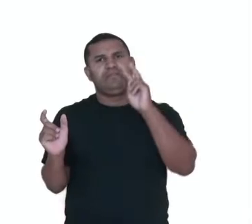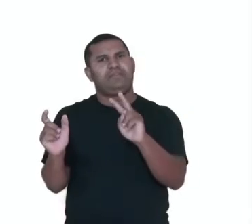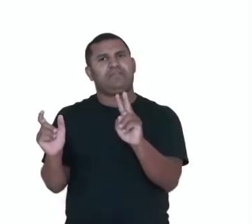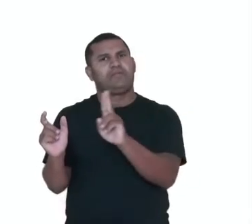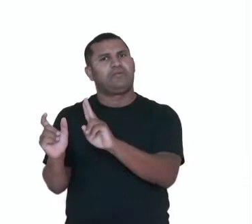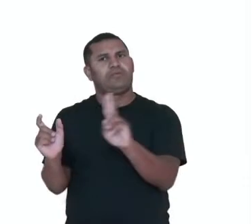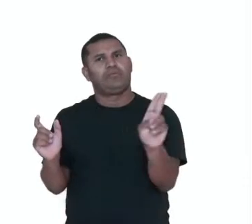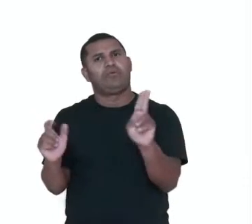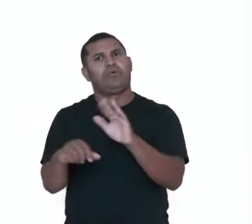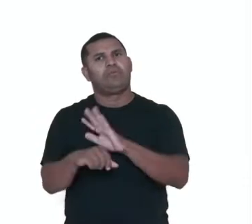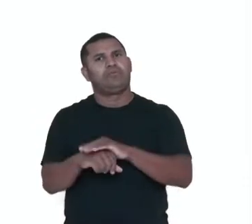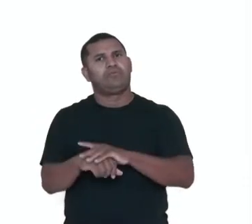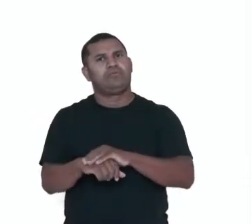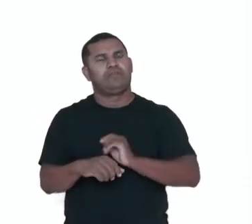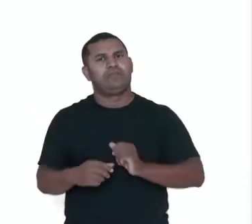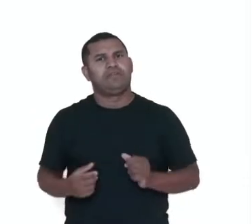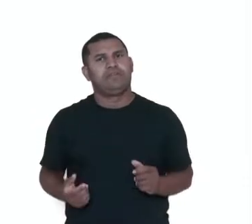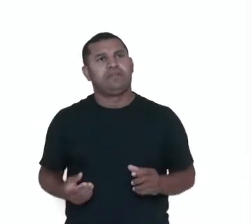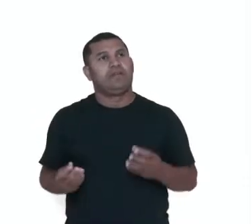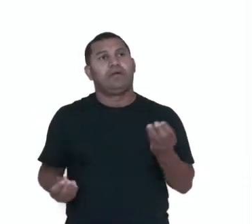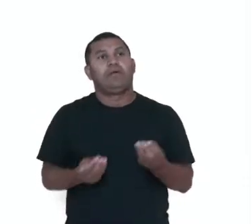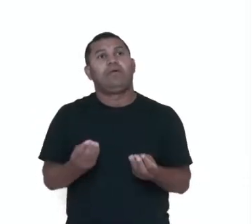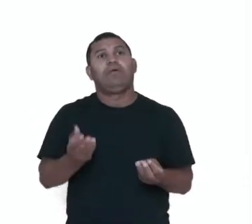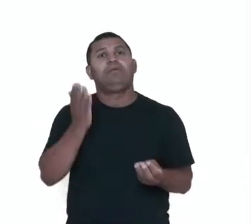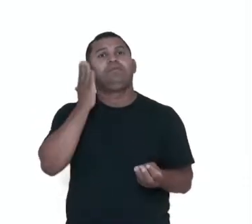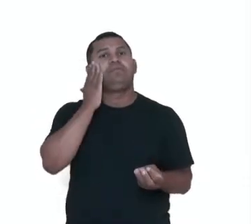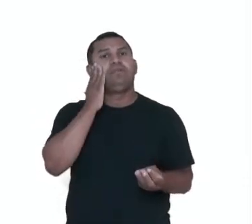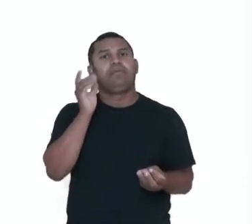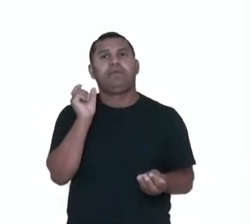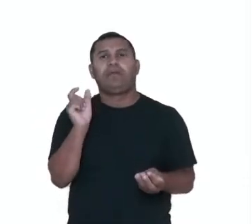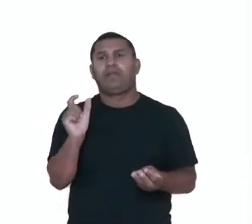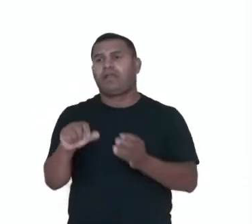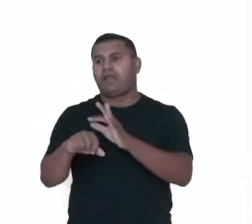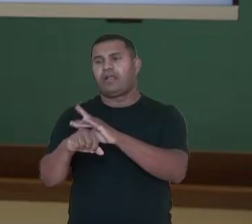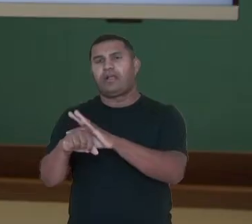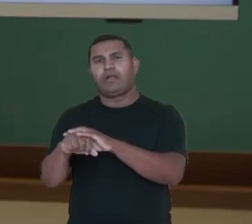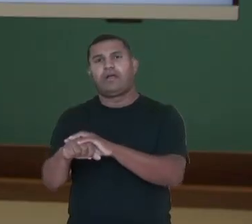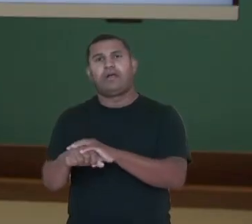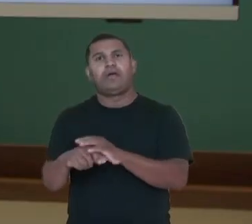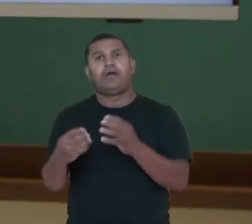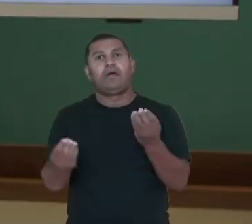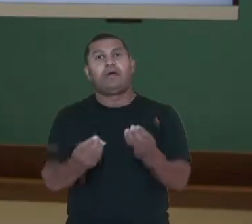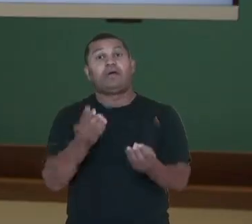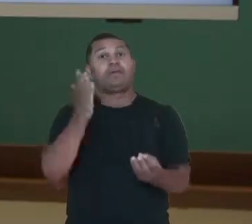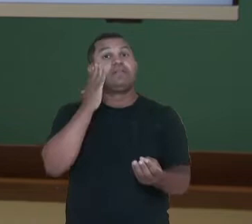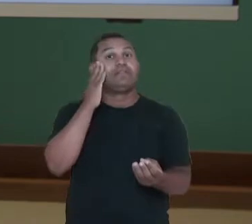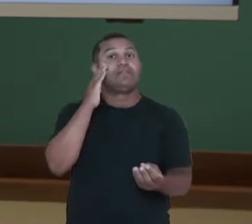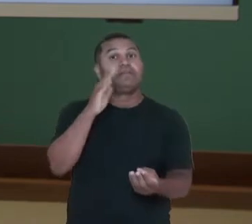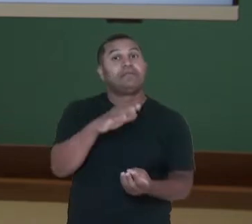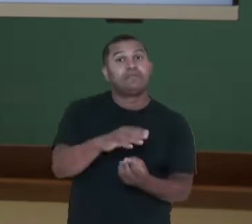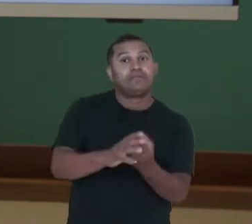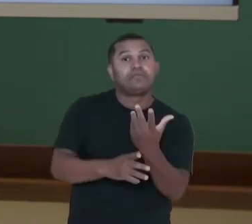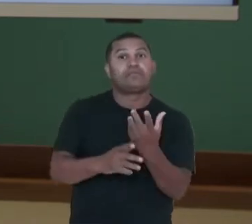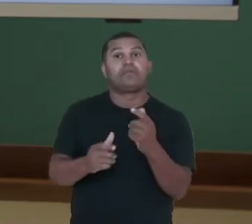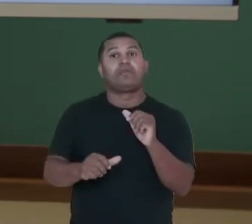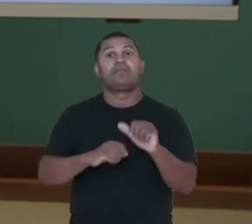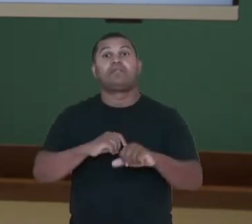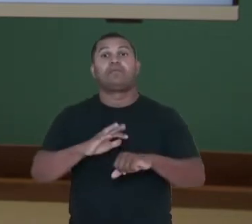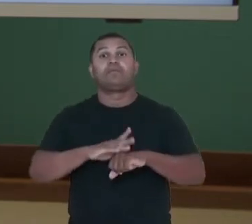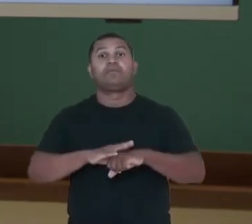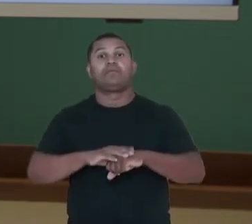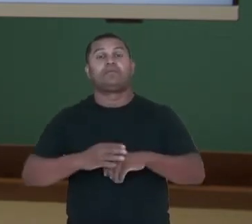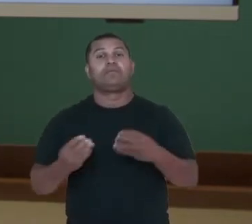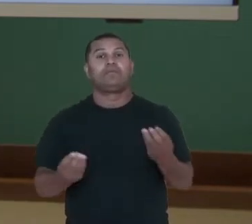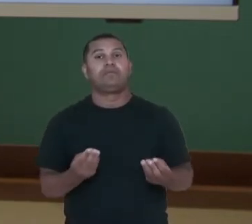de onde que aquela doença surgiu? Como que a gente consegue estudar o surgimento e o curso de uma doença? É isso que nós vamos